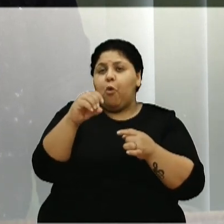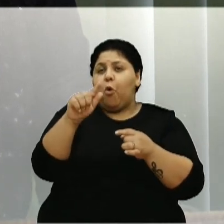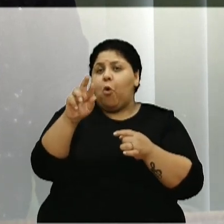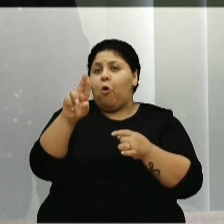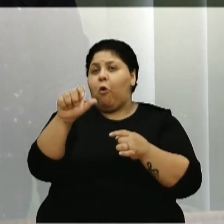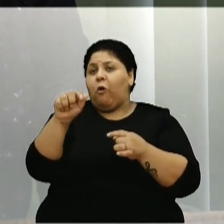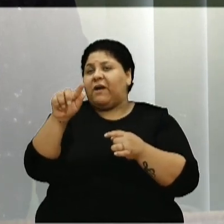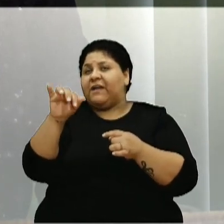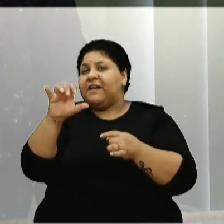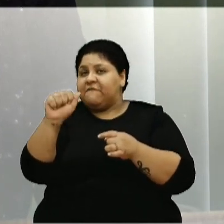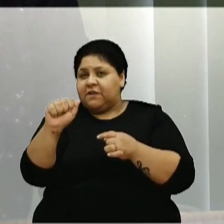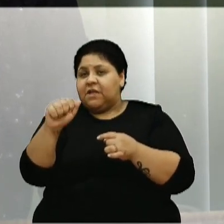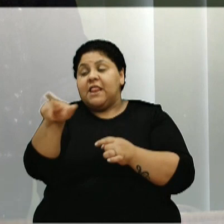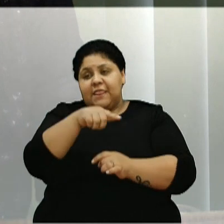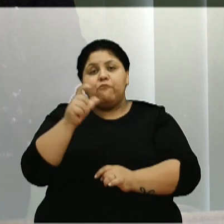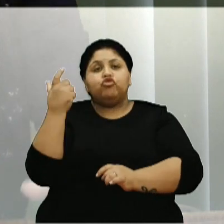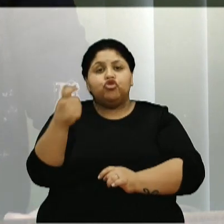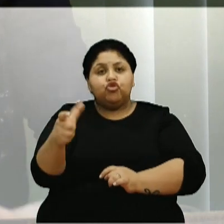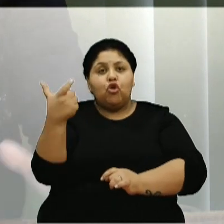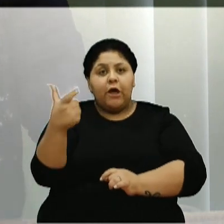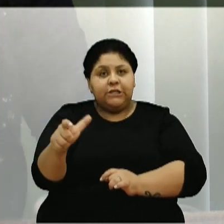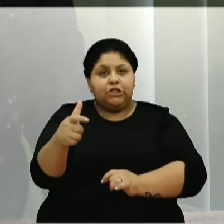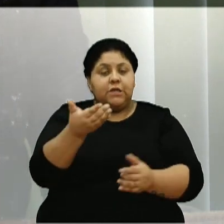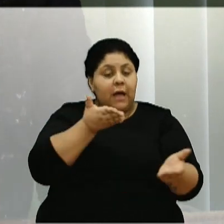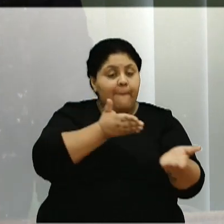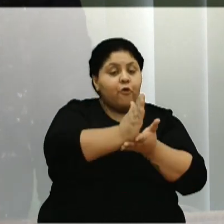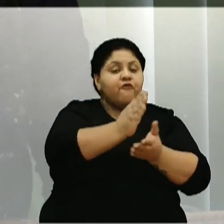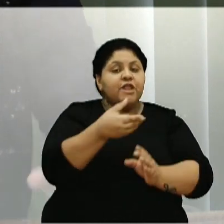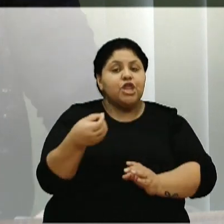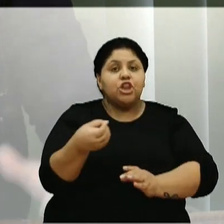Demos sorte e vocês nos ajudaram aprovando a nova